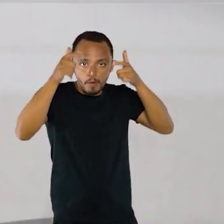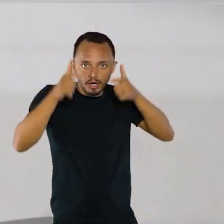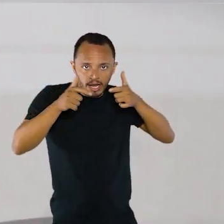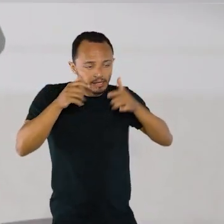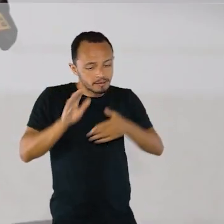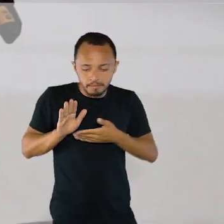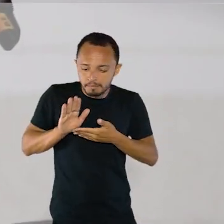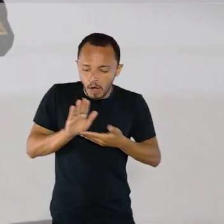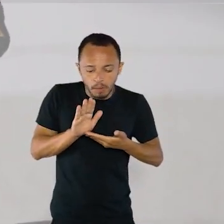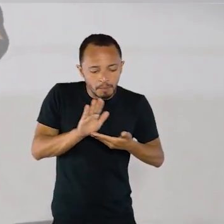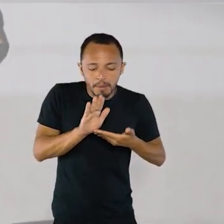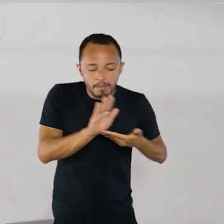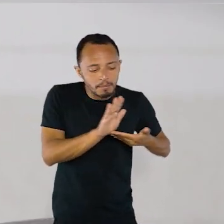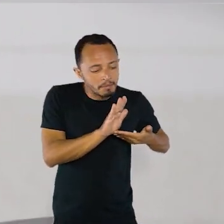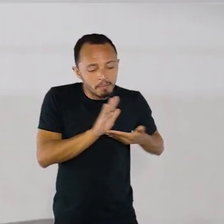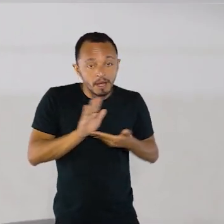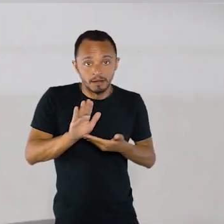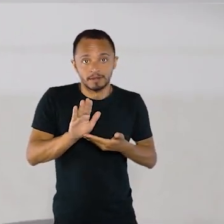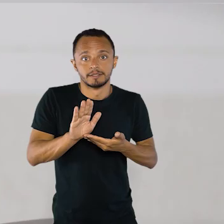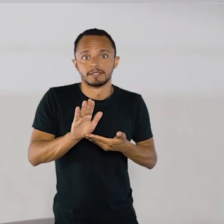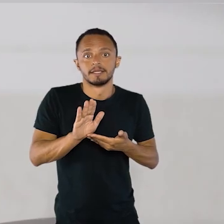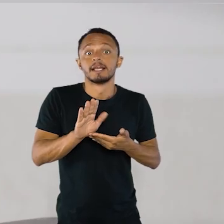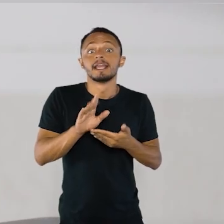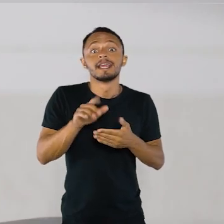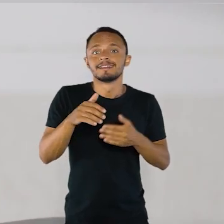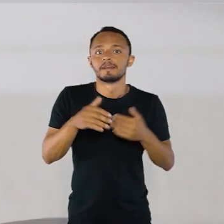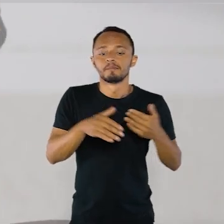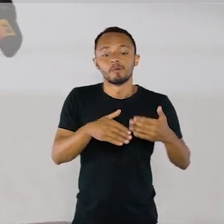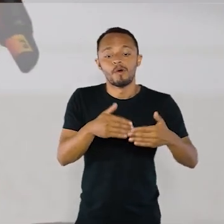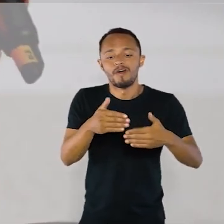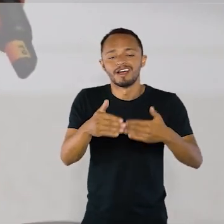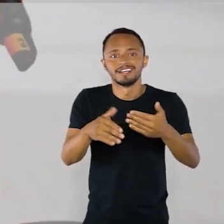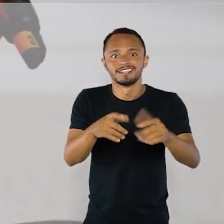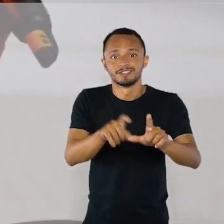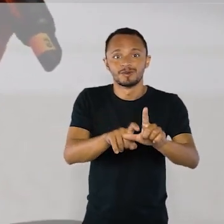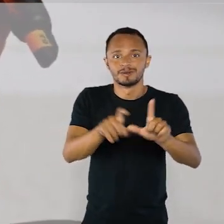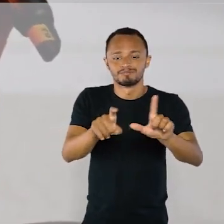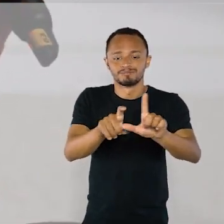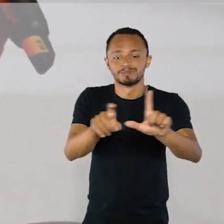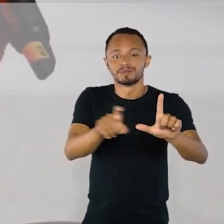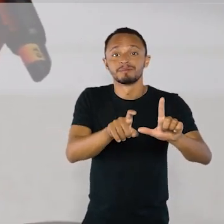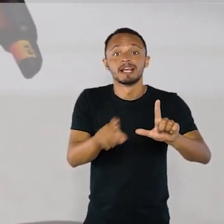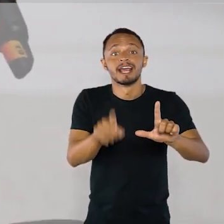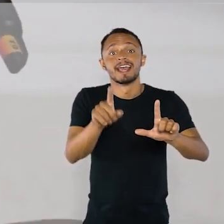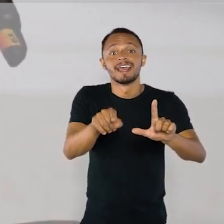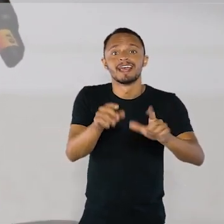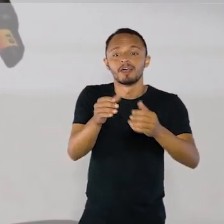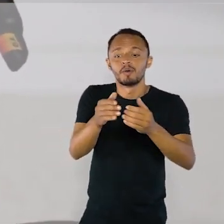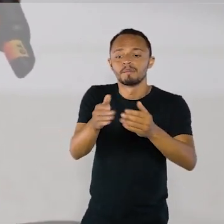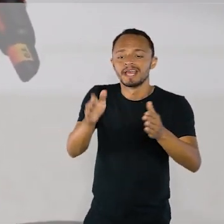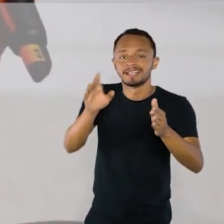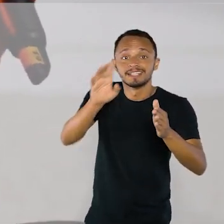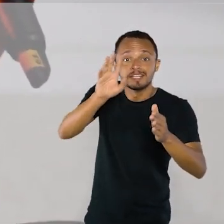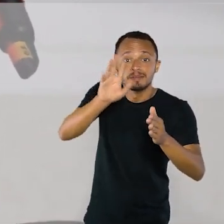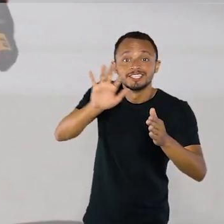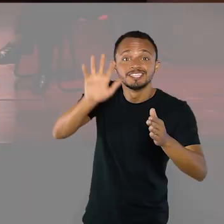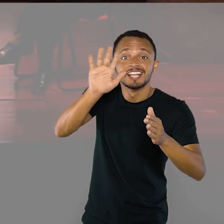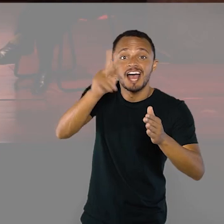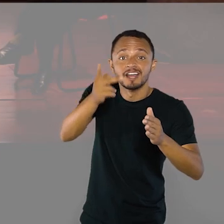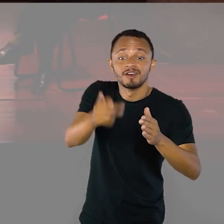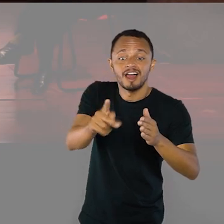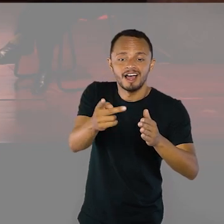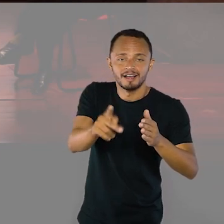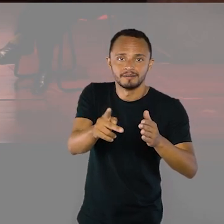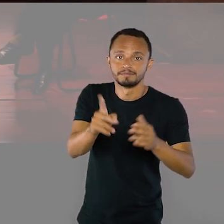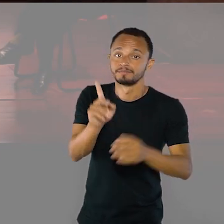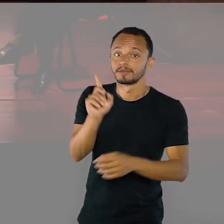federação começou a criar os seus próprios imaginários, então a reivindicar os feitos ocorridos nos seus estados. O Rio